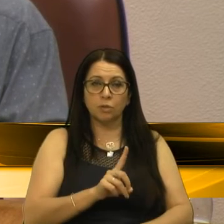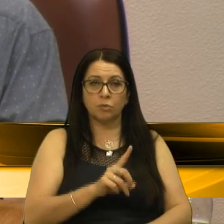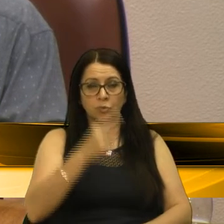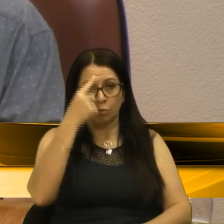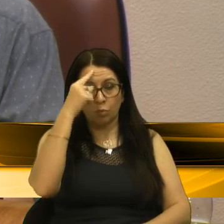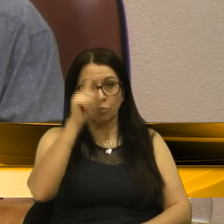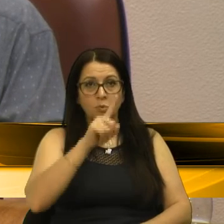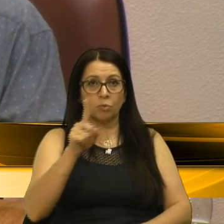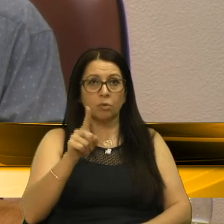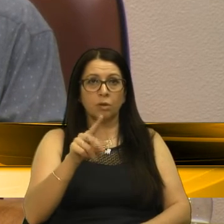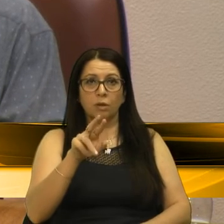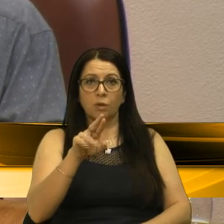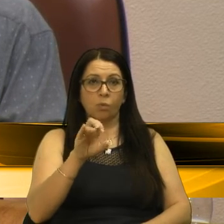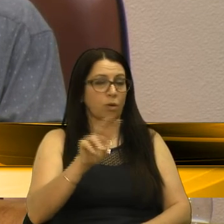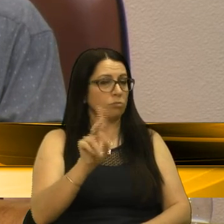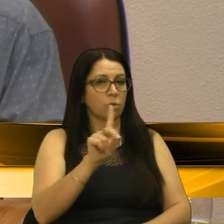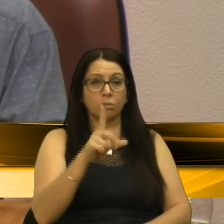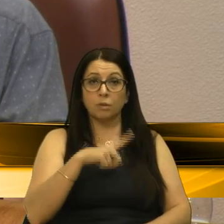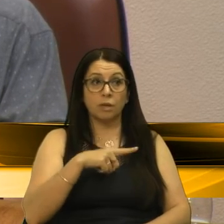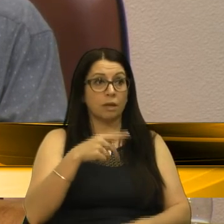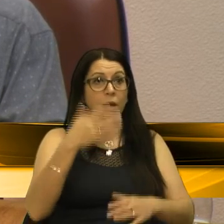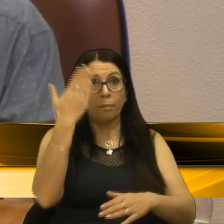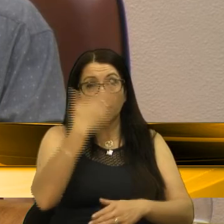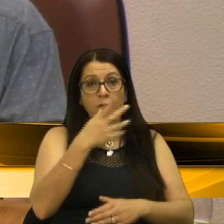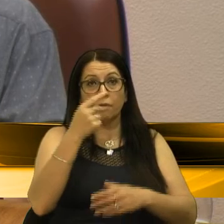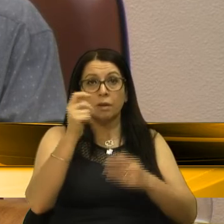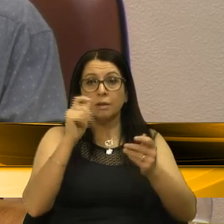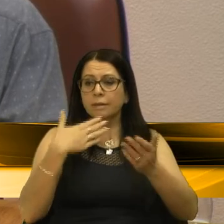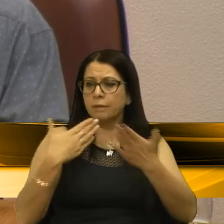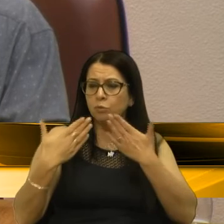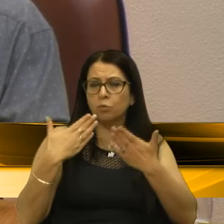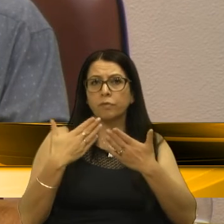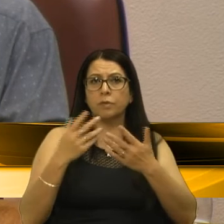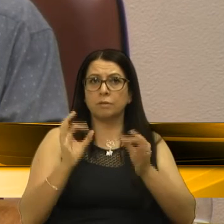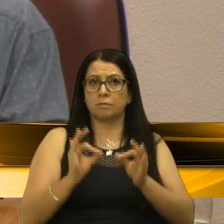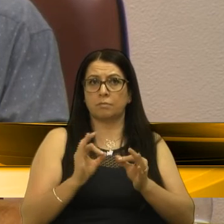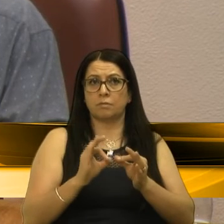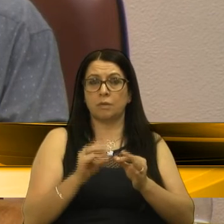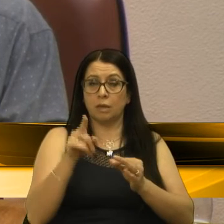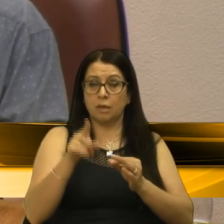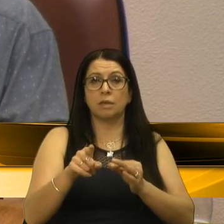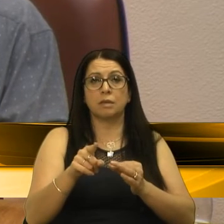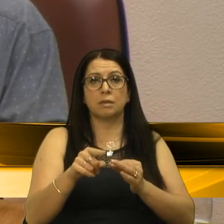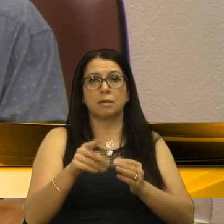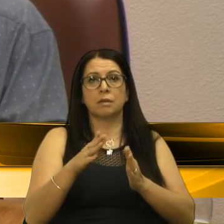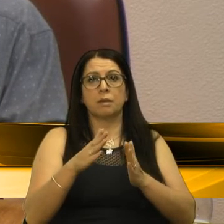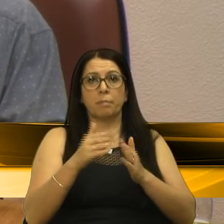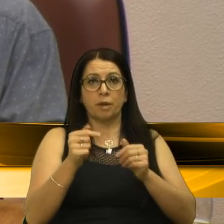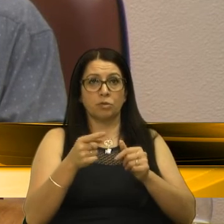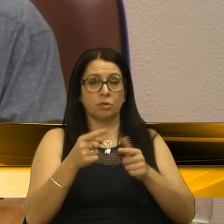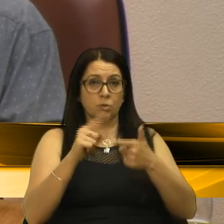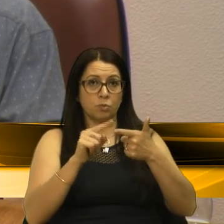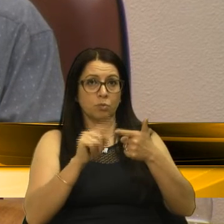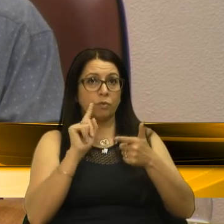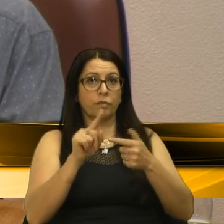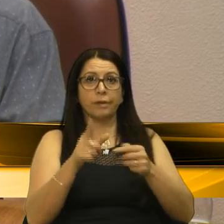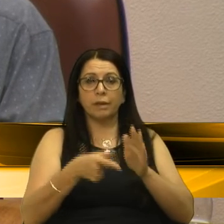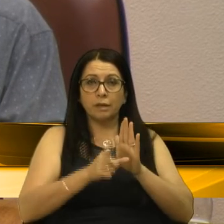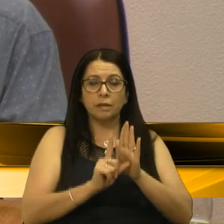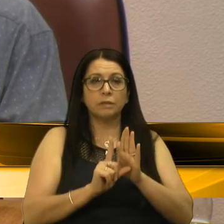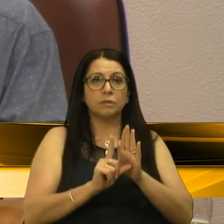autor, que o réu não opõe a prova capaz de gerar dúvida razoável. Este segundo requisito, pois, pressupõe a